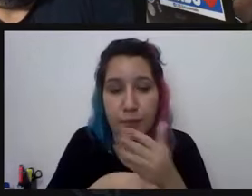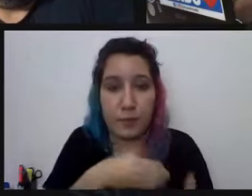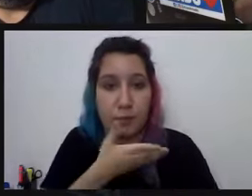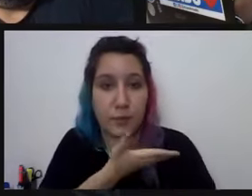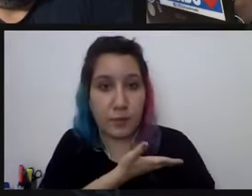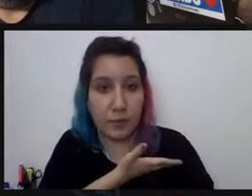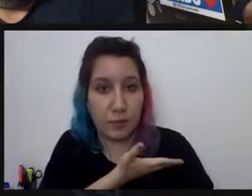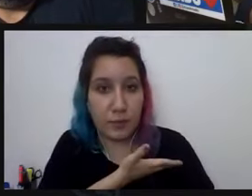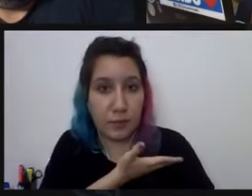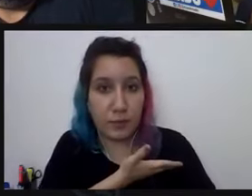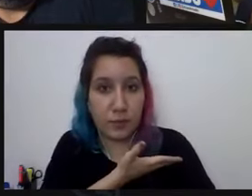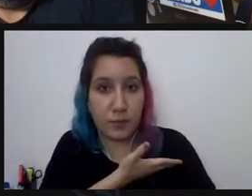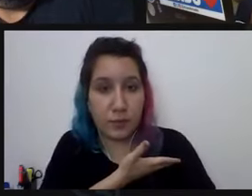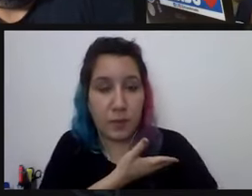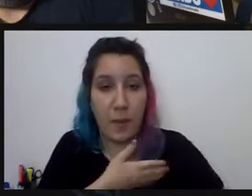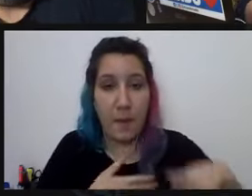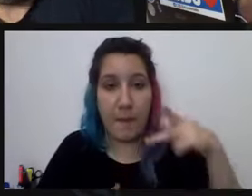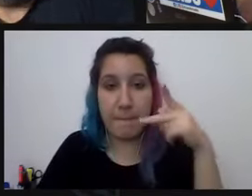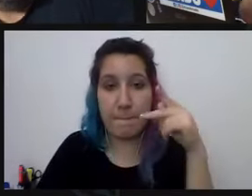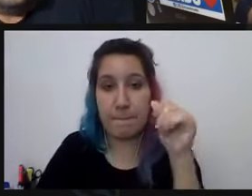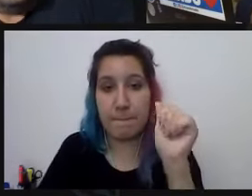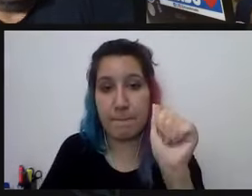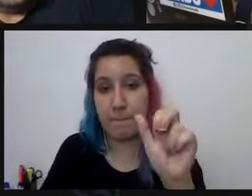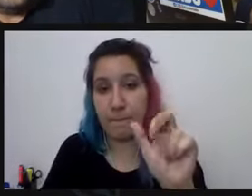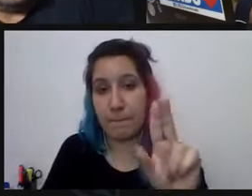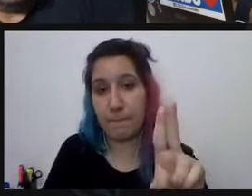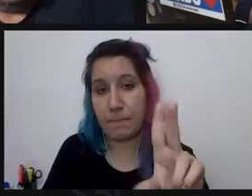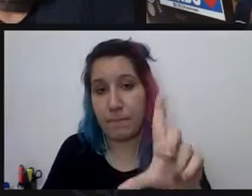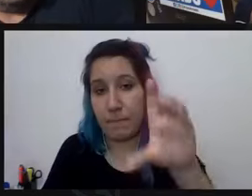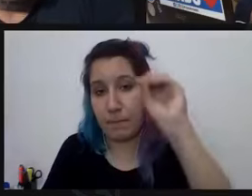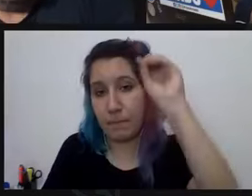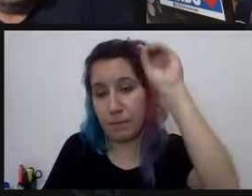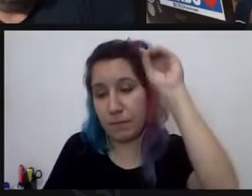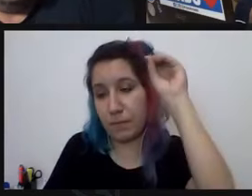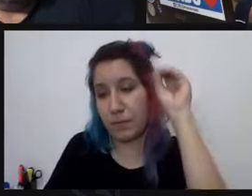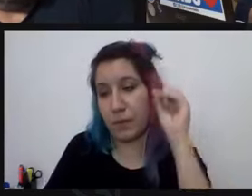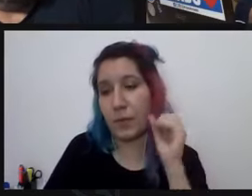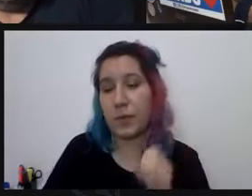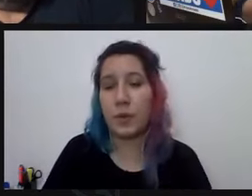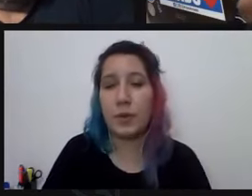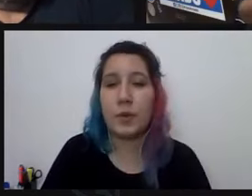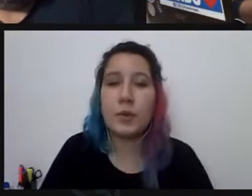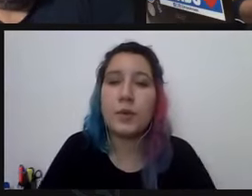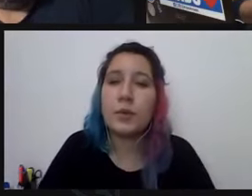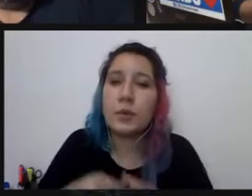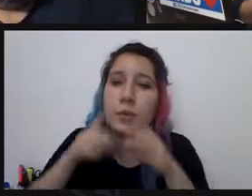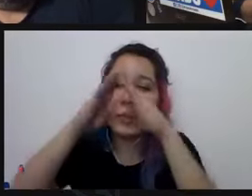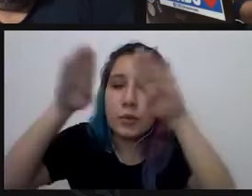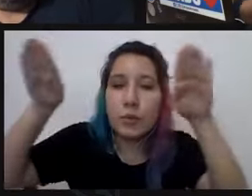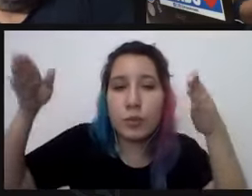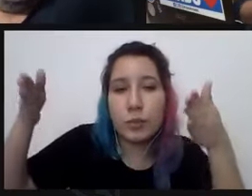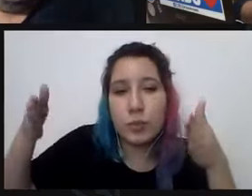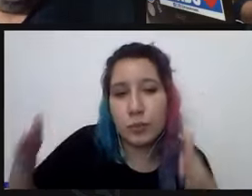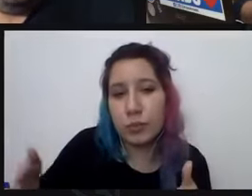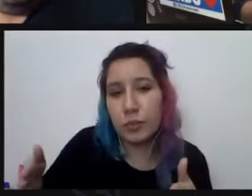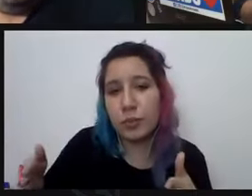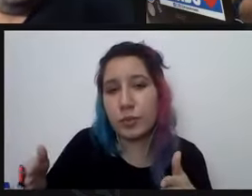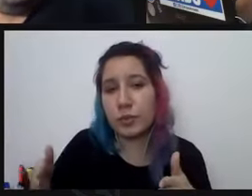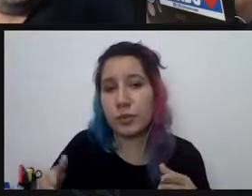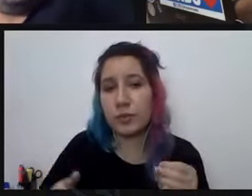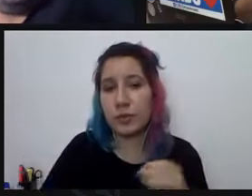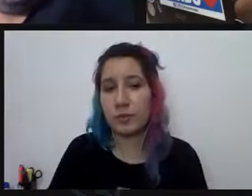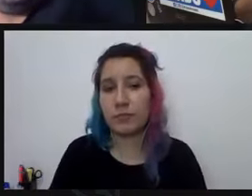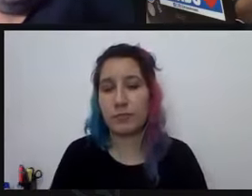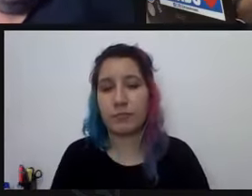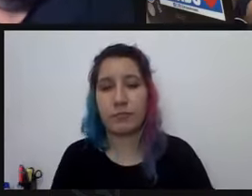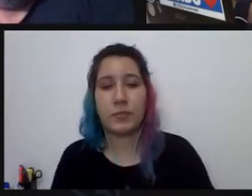em comum, o Paulo, curador do Museu Joias da Natureza, que já foi uma beleza dessa cidade e a gente